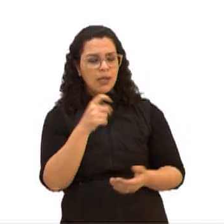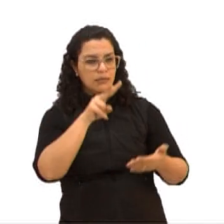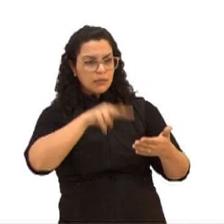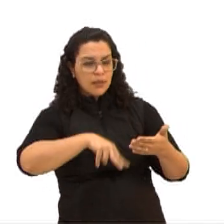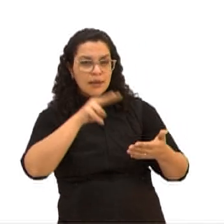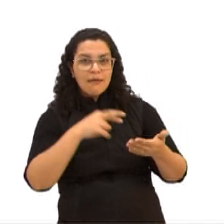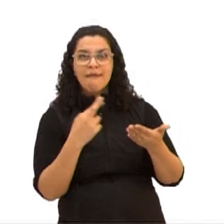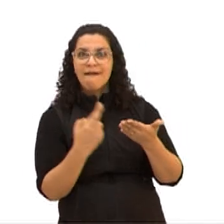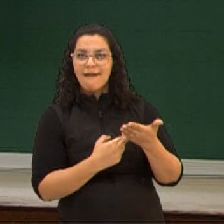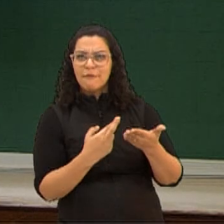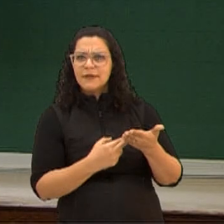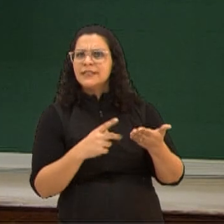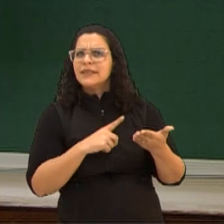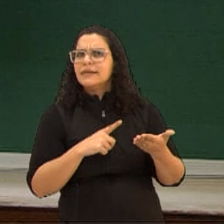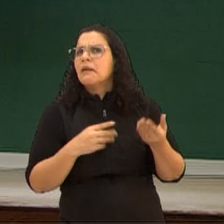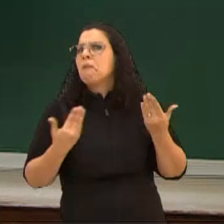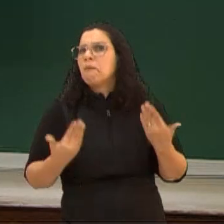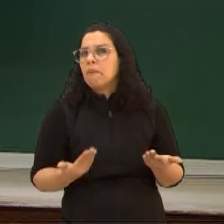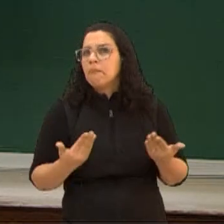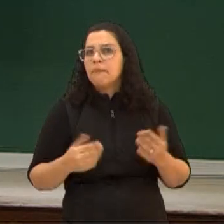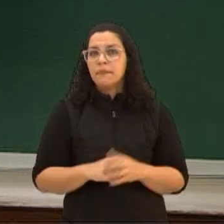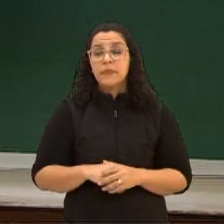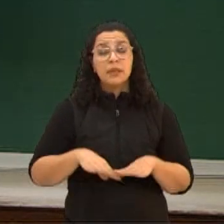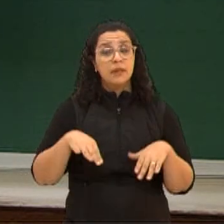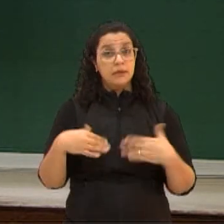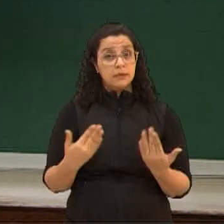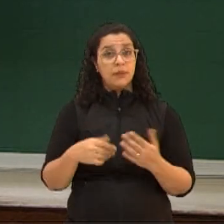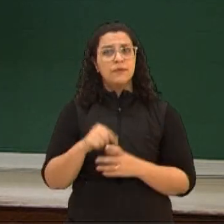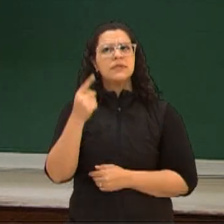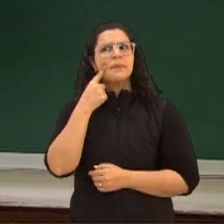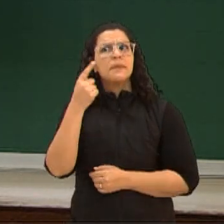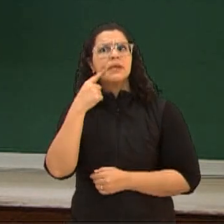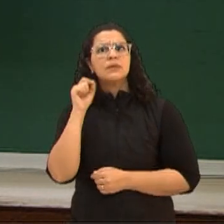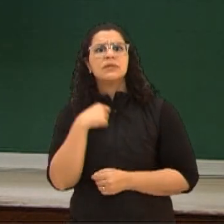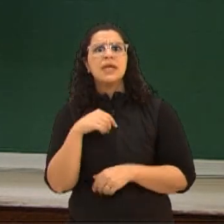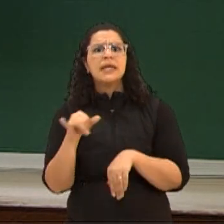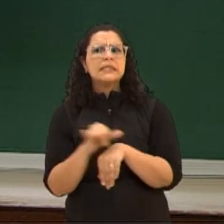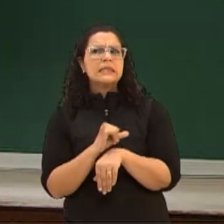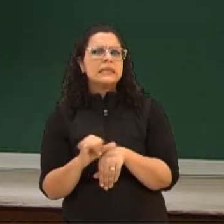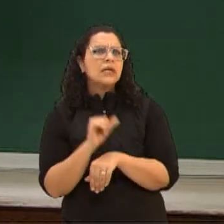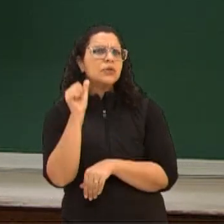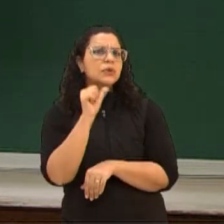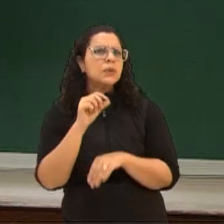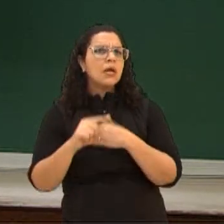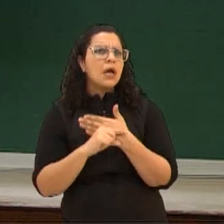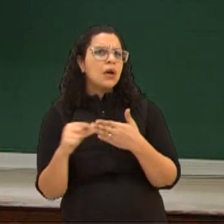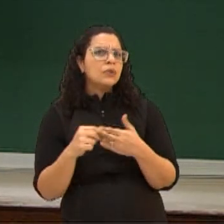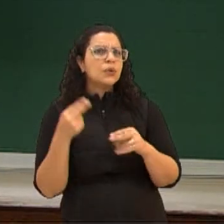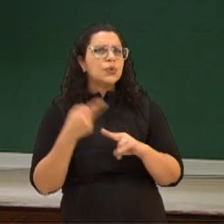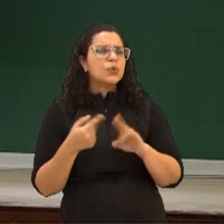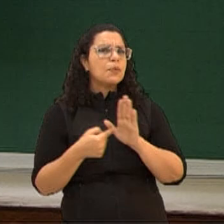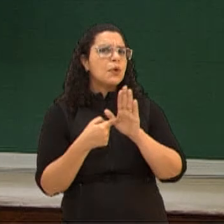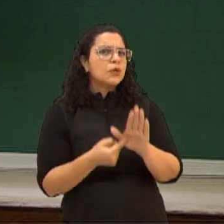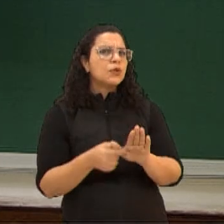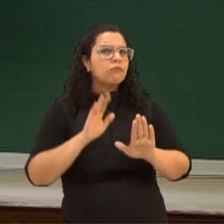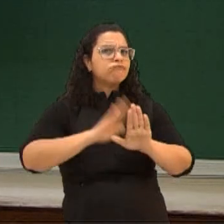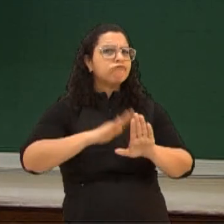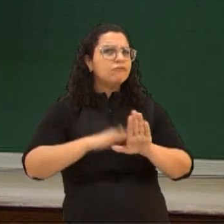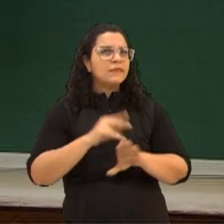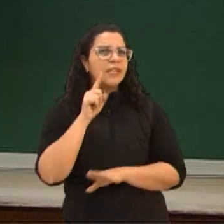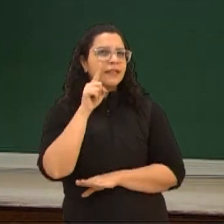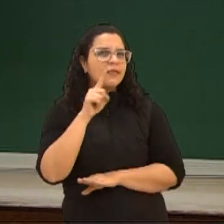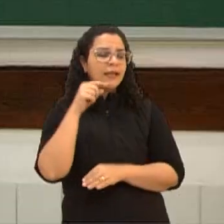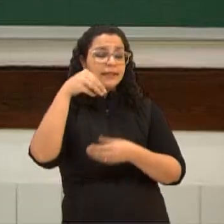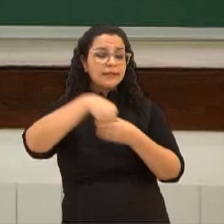interessasse pela leitura da revista? Então, como será que a Patrícia trouxe essas ideias ali